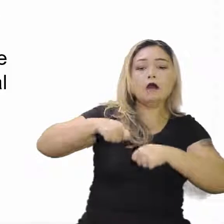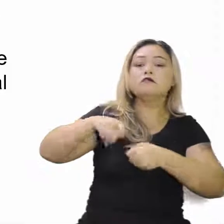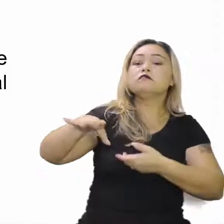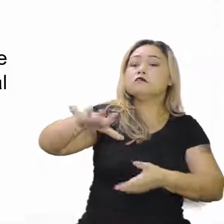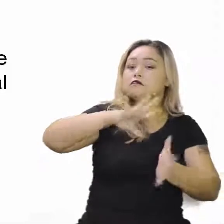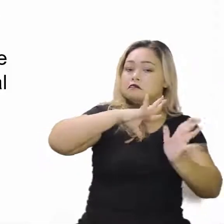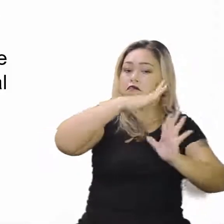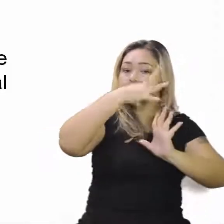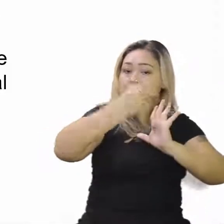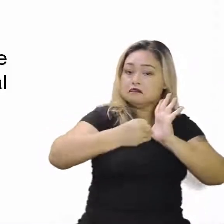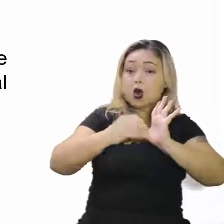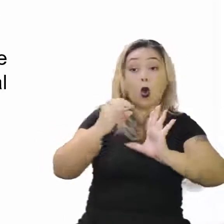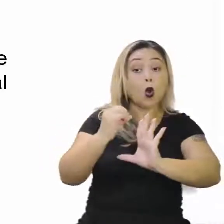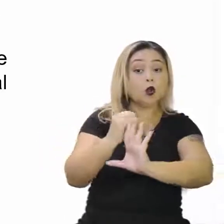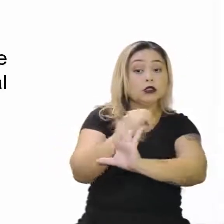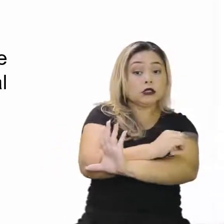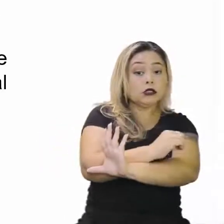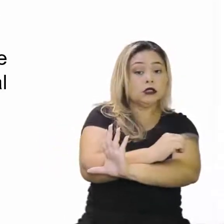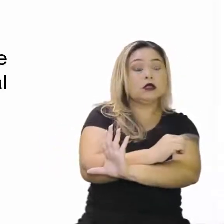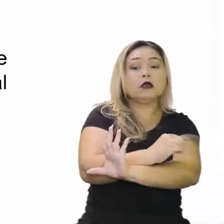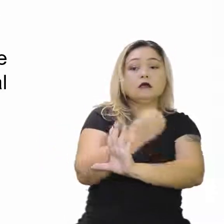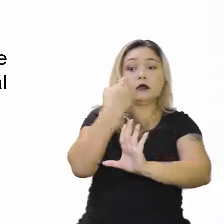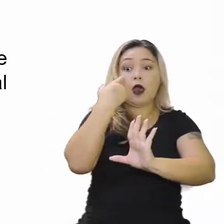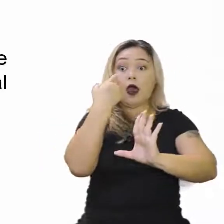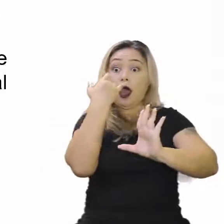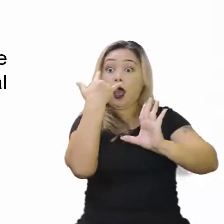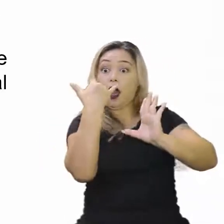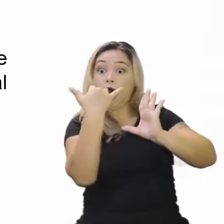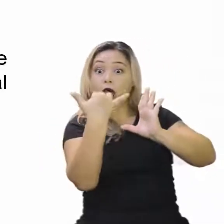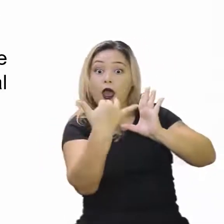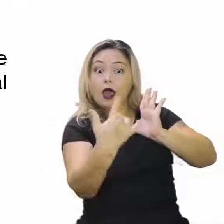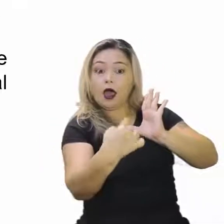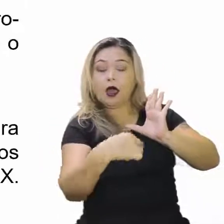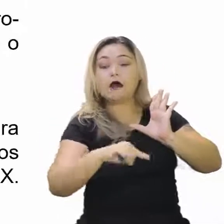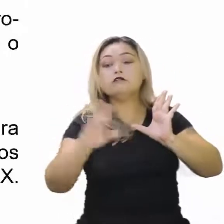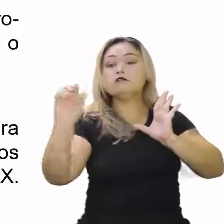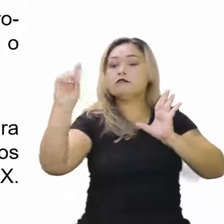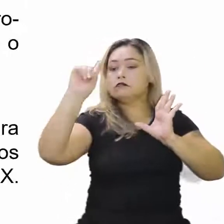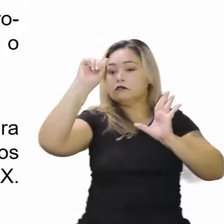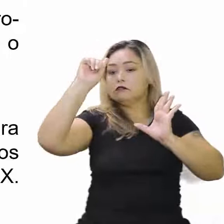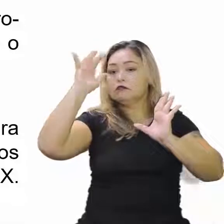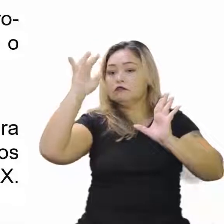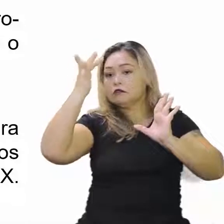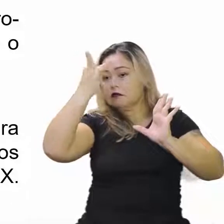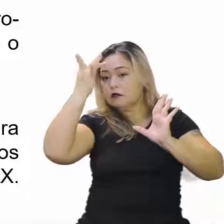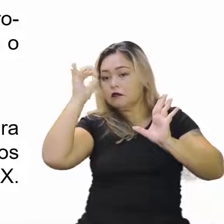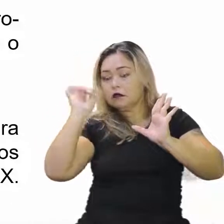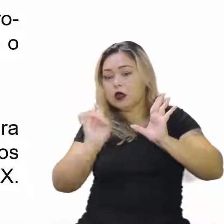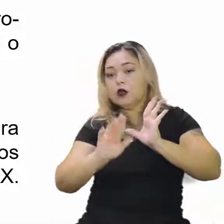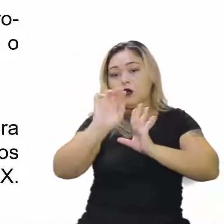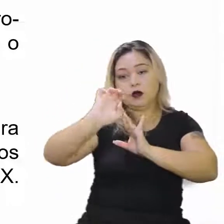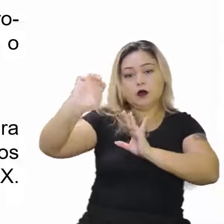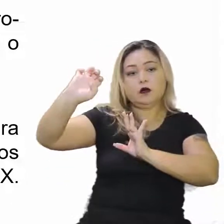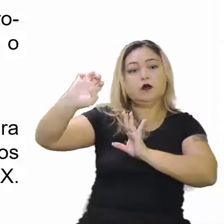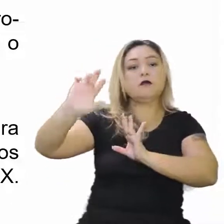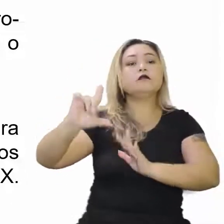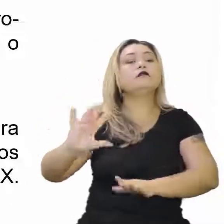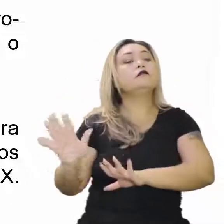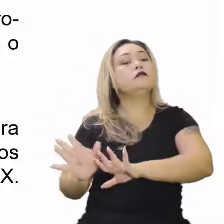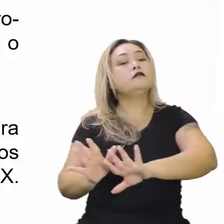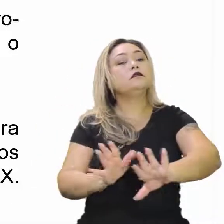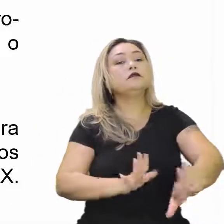esta parte da Amazônia Ocidental atrativa para imigrantes europeus. C. Atraiu